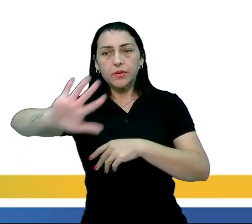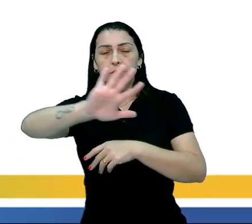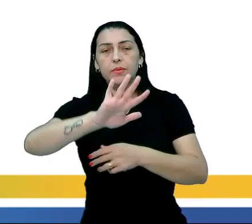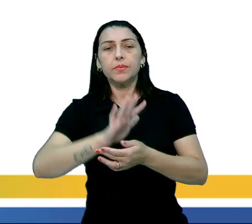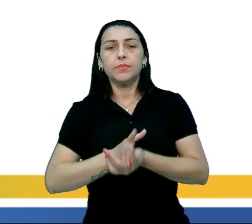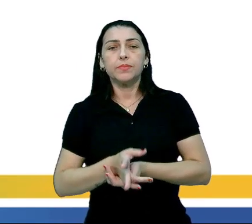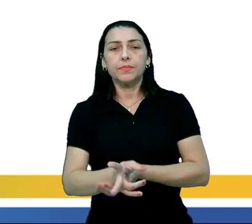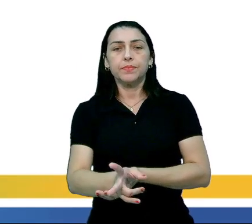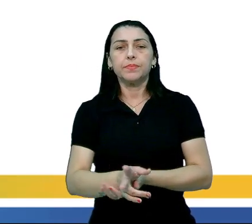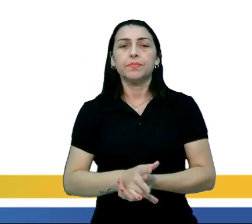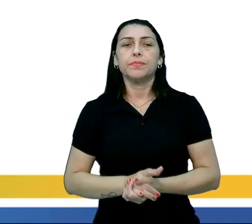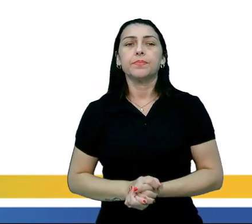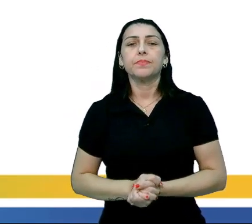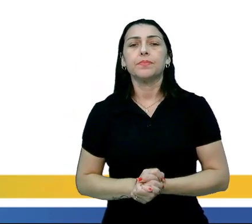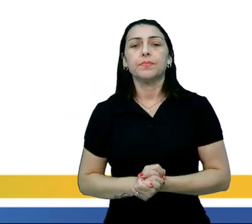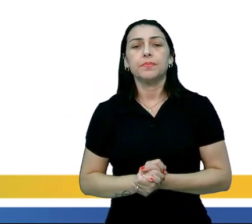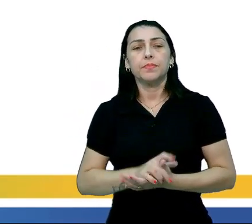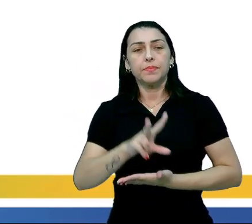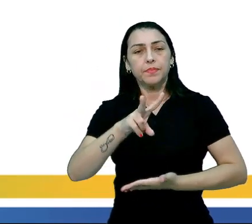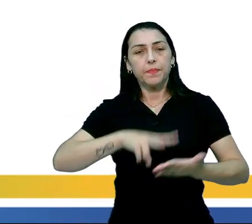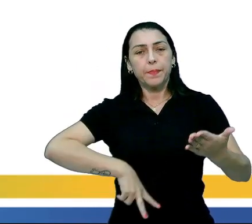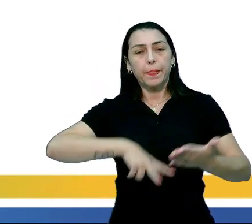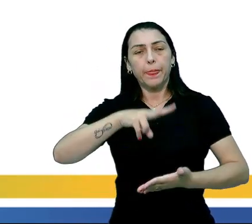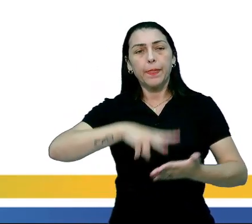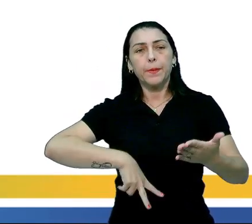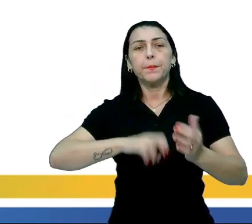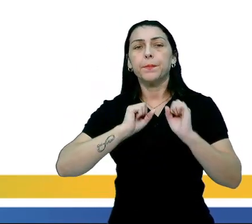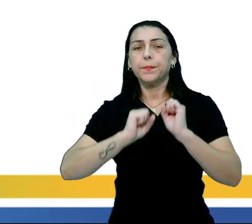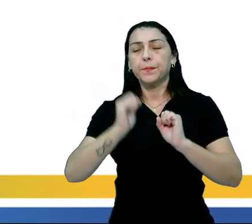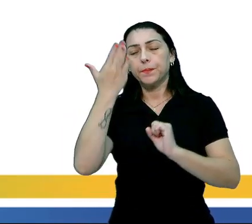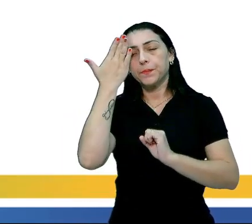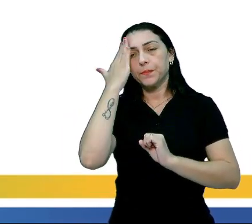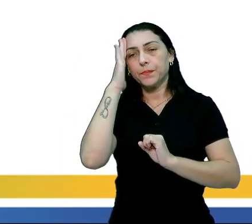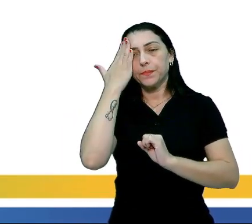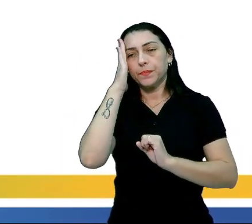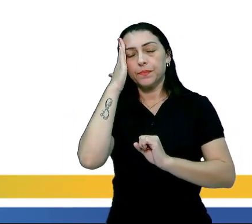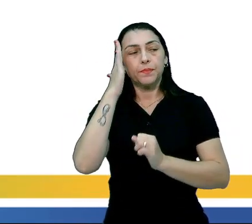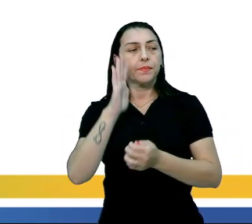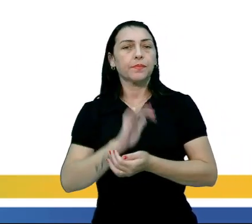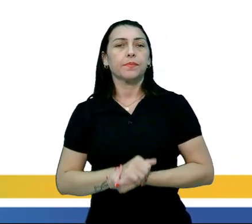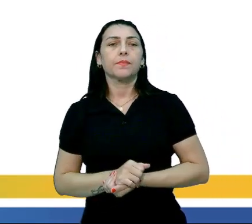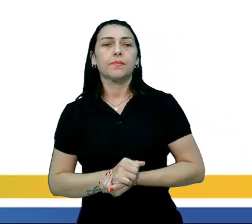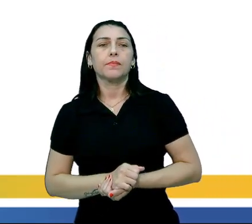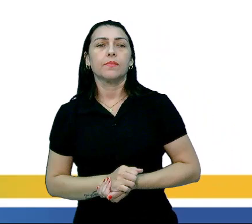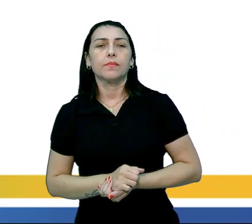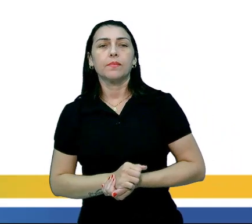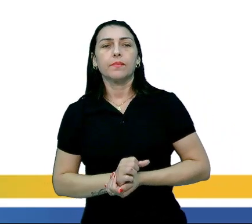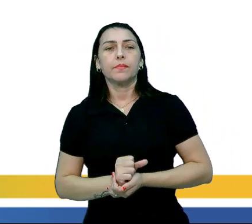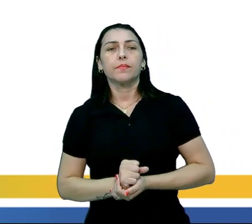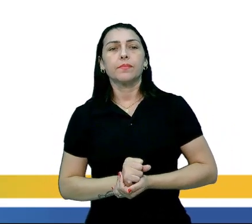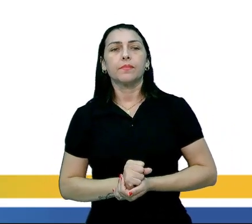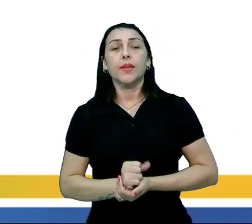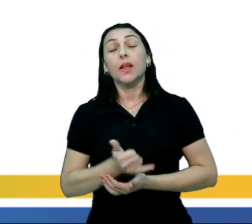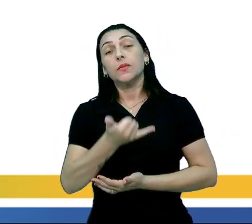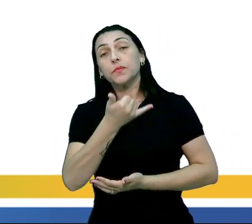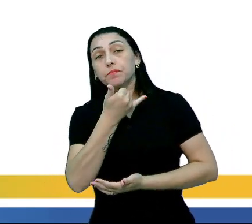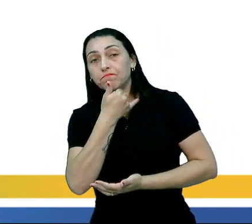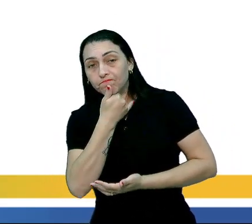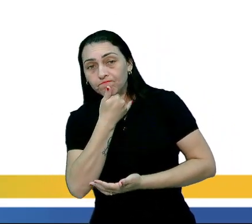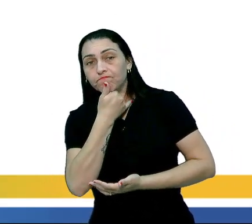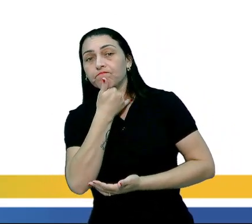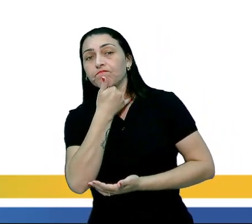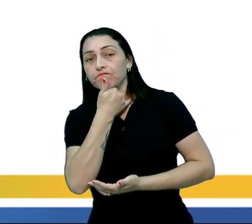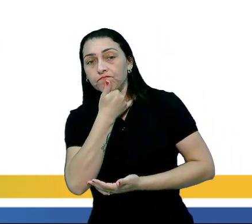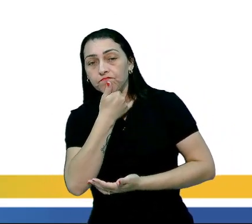vamos continuar a leitura do nosso texto para que possamos compreender num todo.